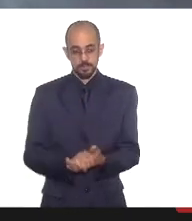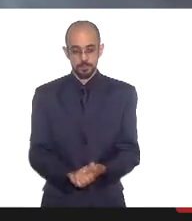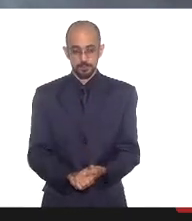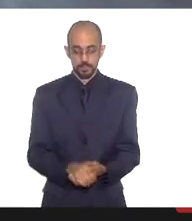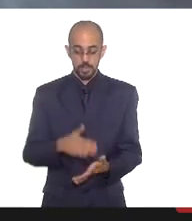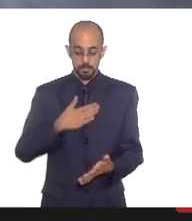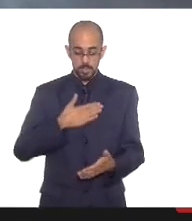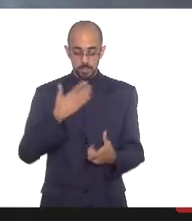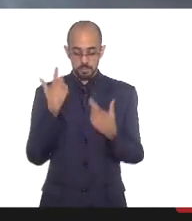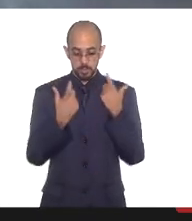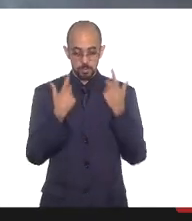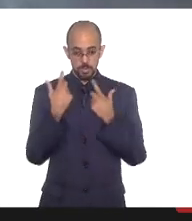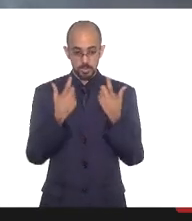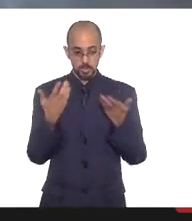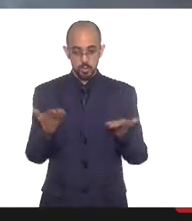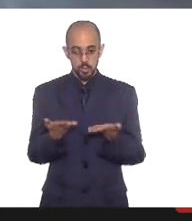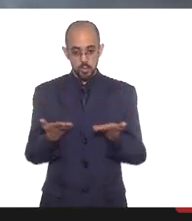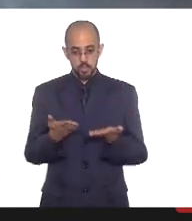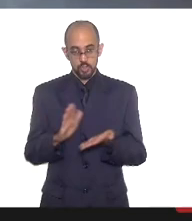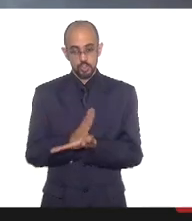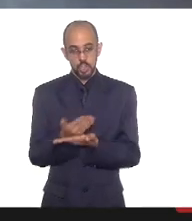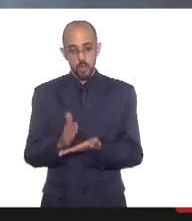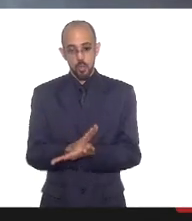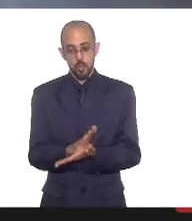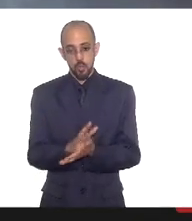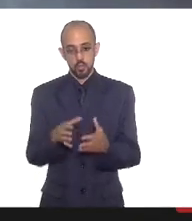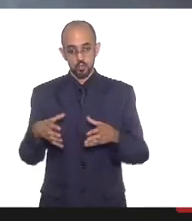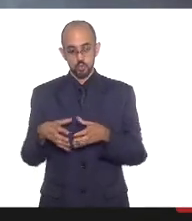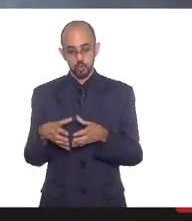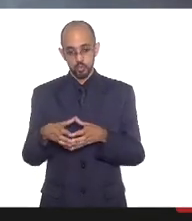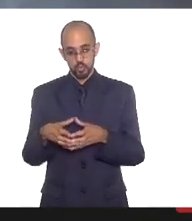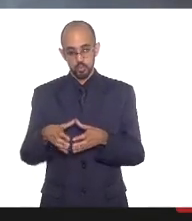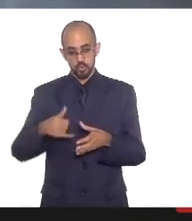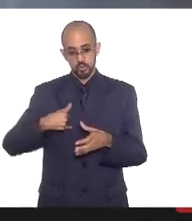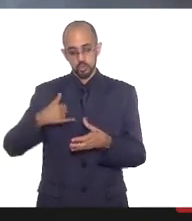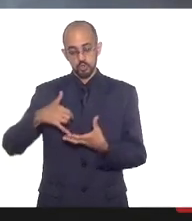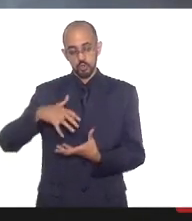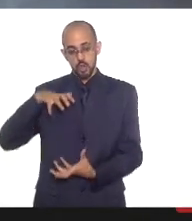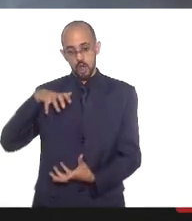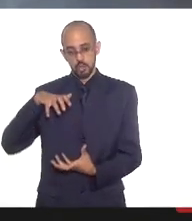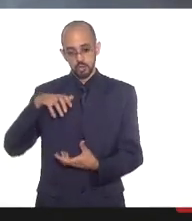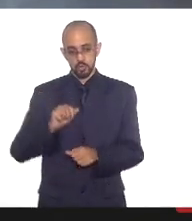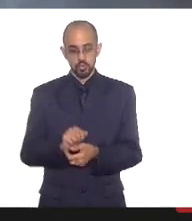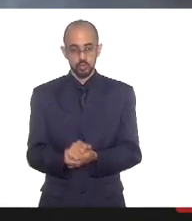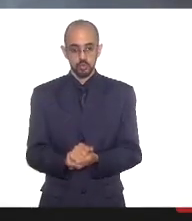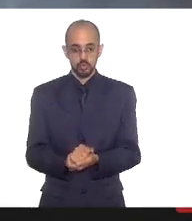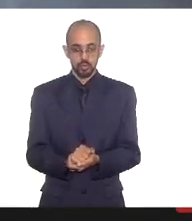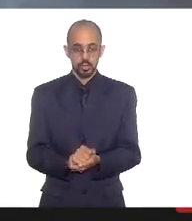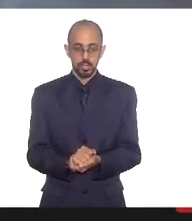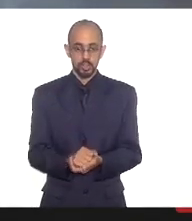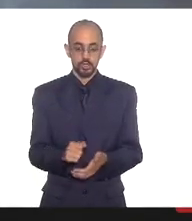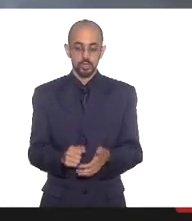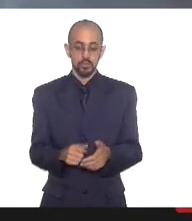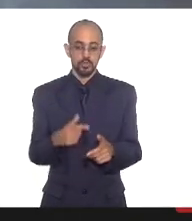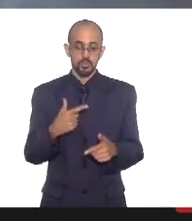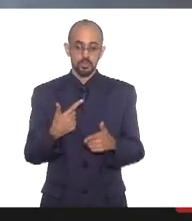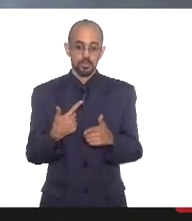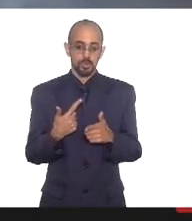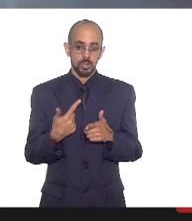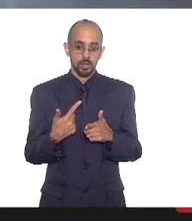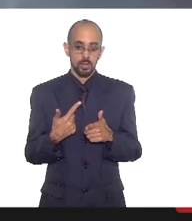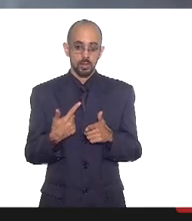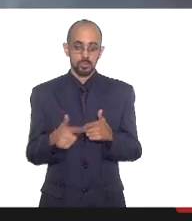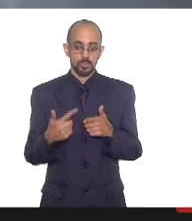me preocupa hoje alguns grupos de idosos que sofreram impacto da vacinação pela antecipação à época da